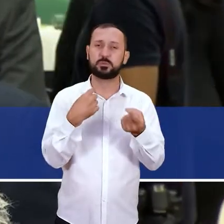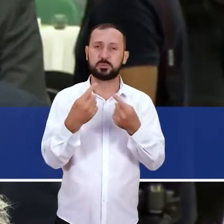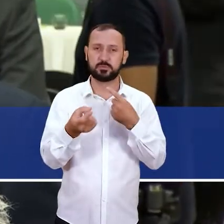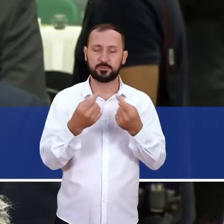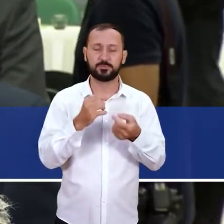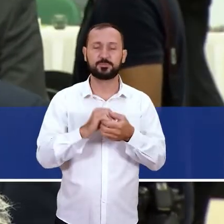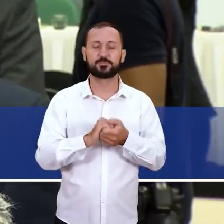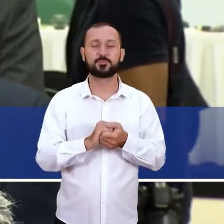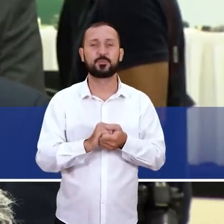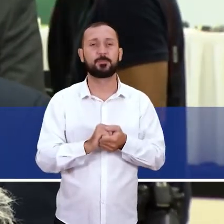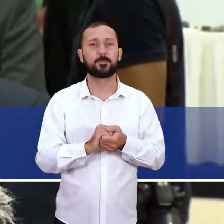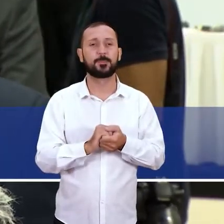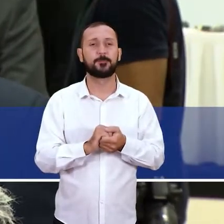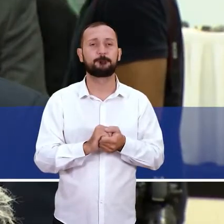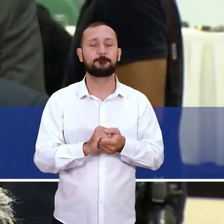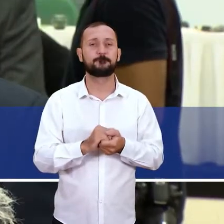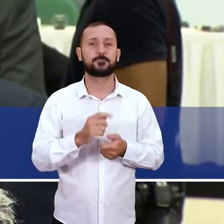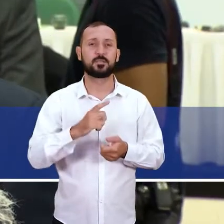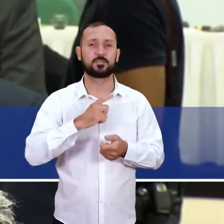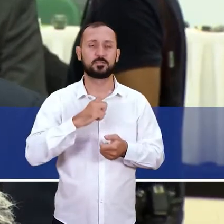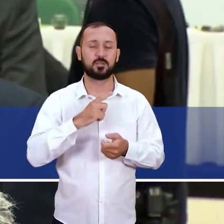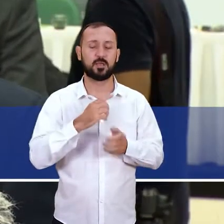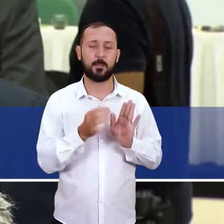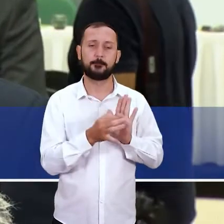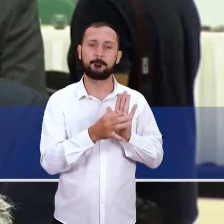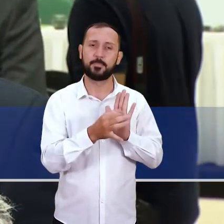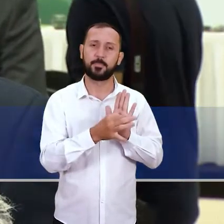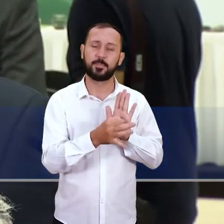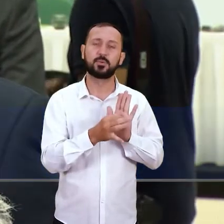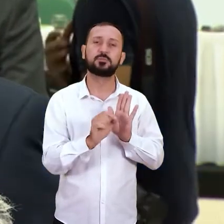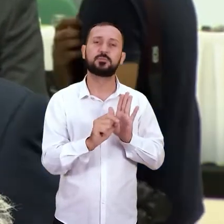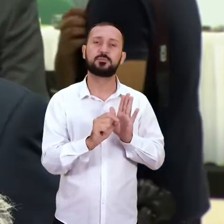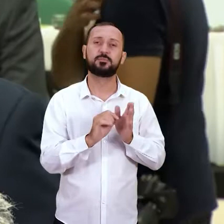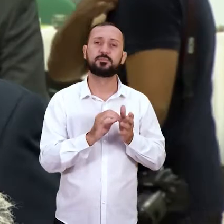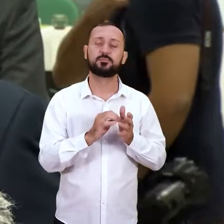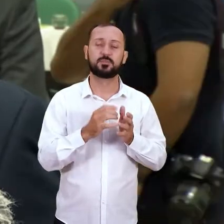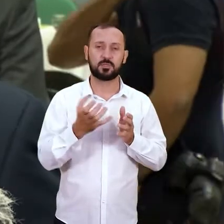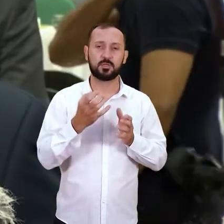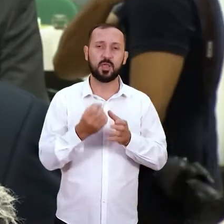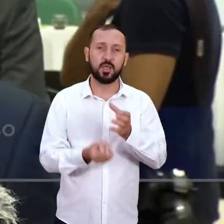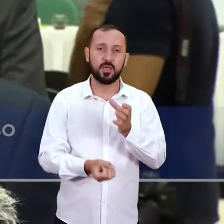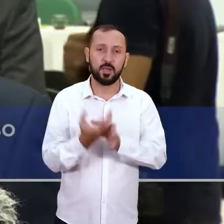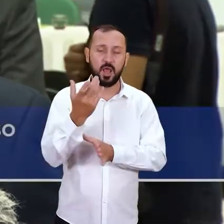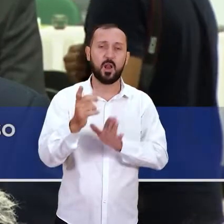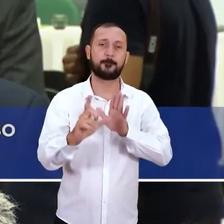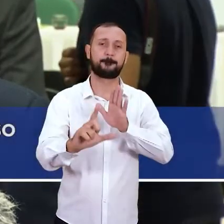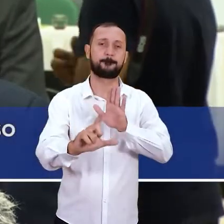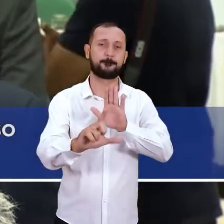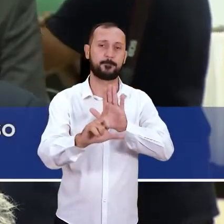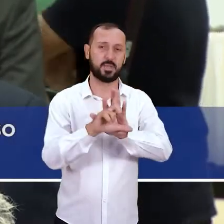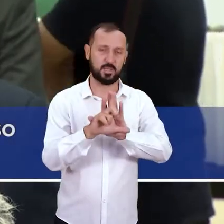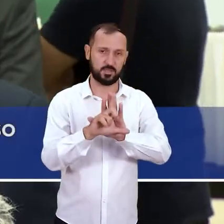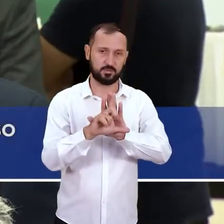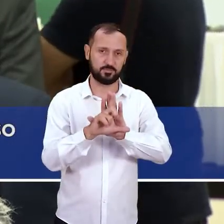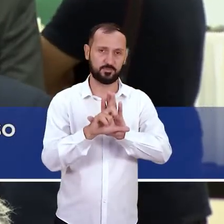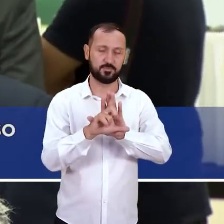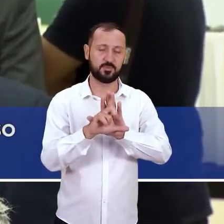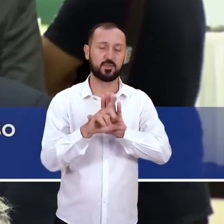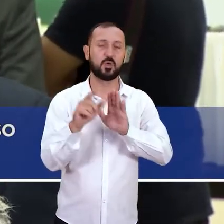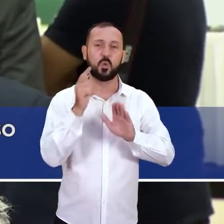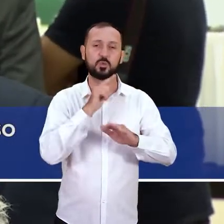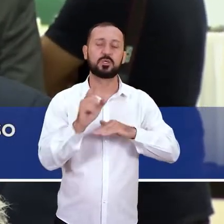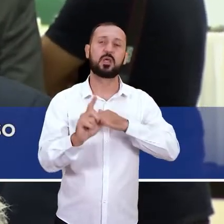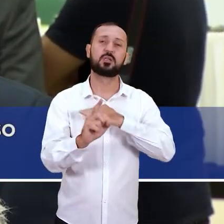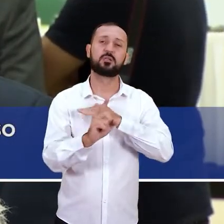temos discutido e temos a proposta de poder criar uma lei